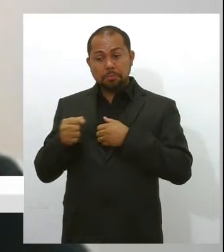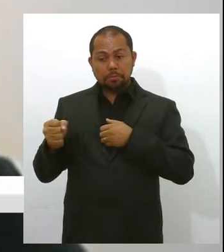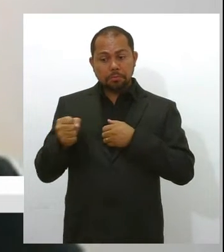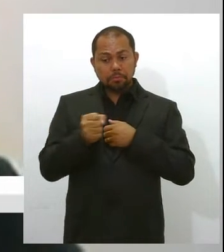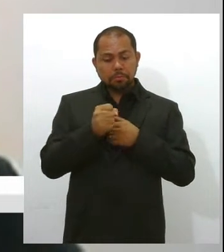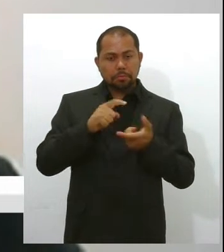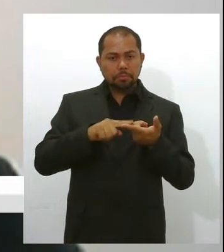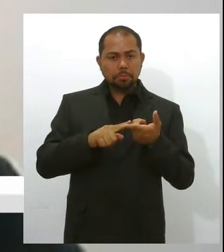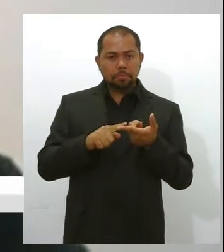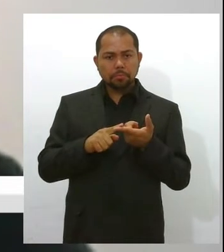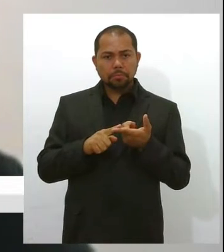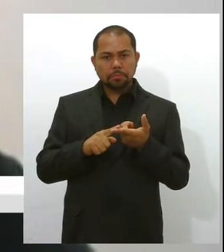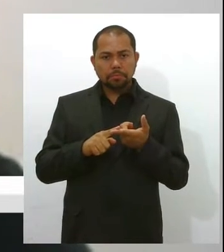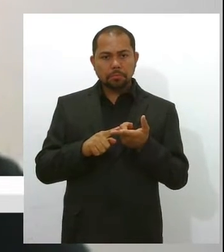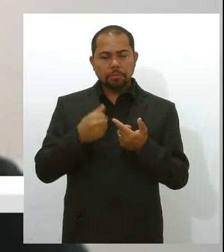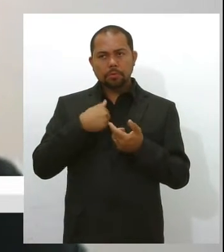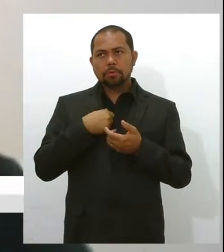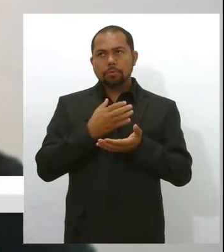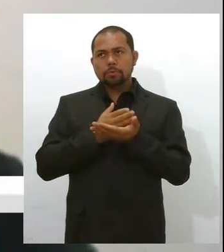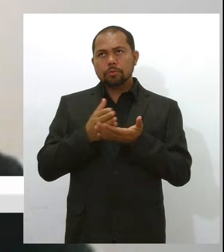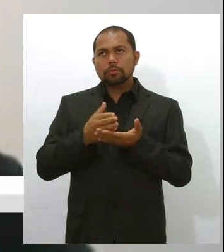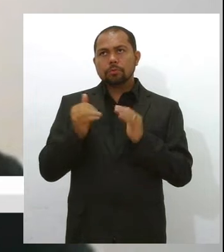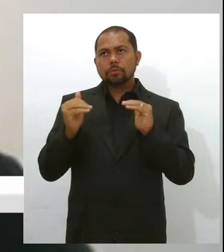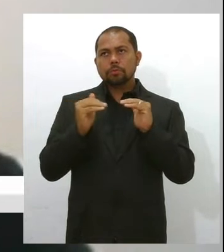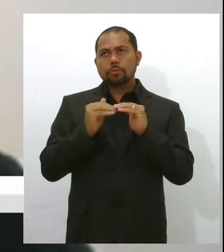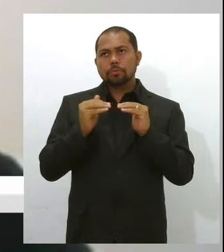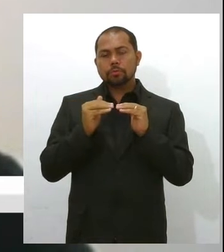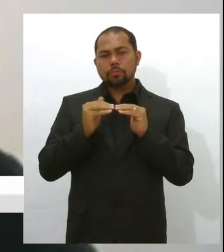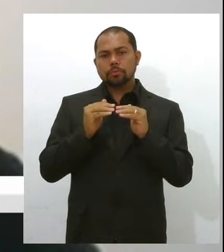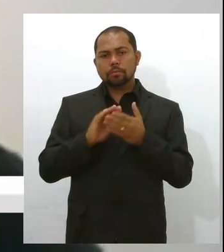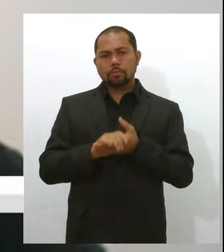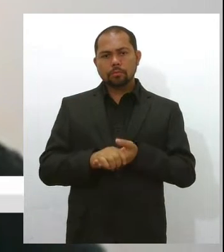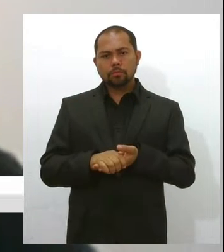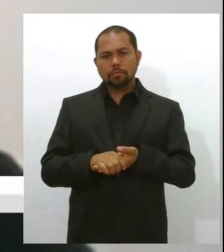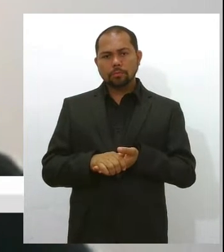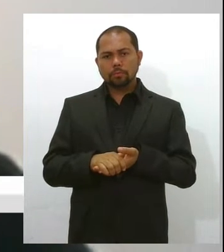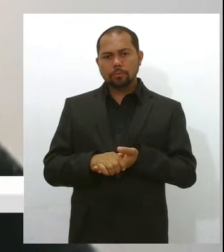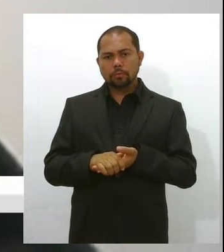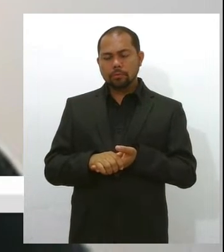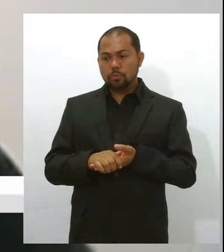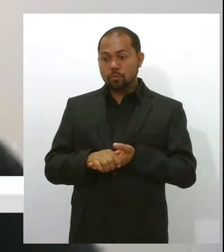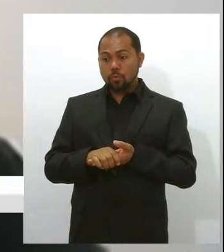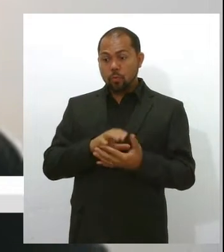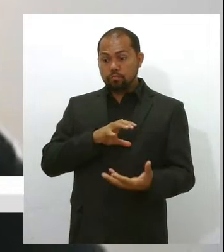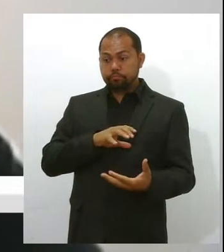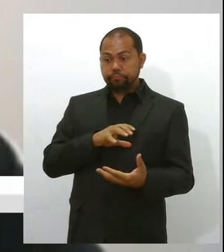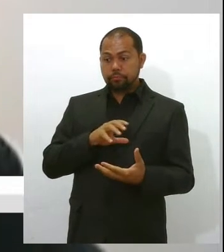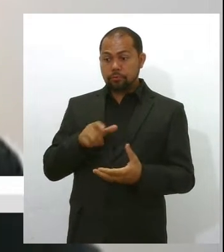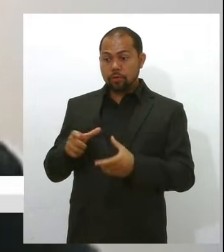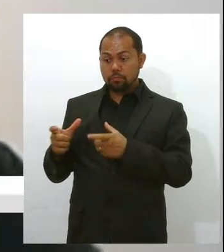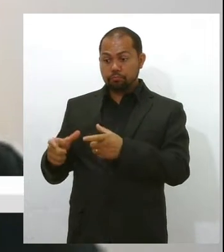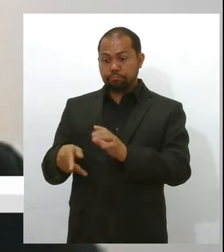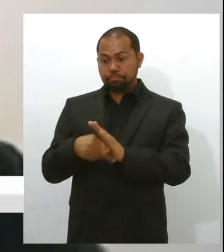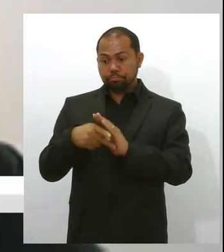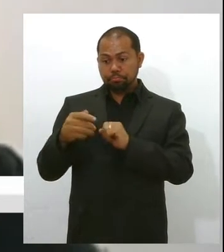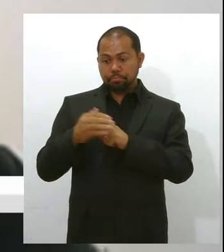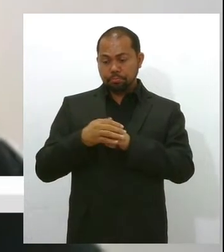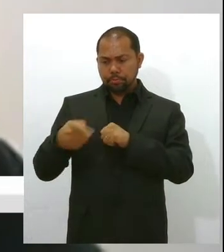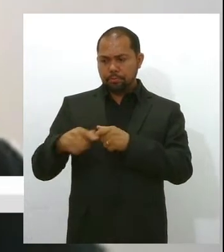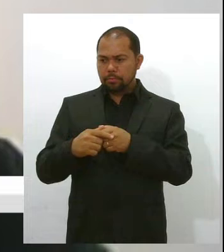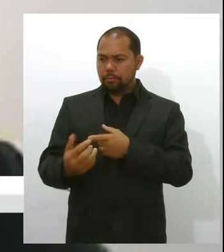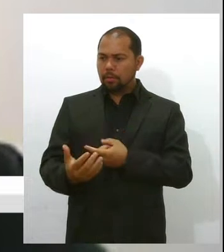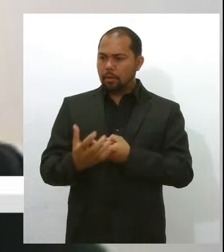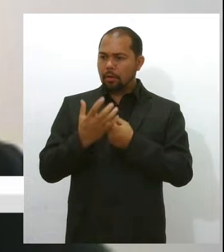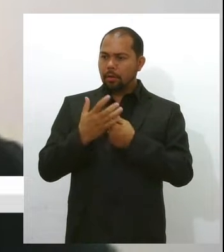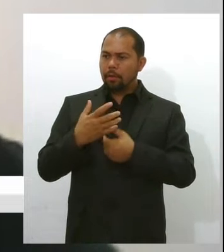desde que eu tive contato com esse universo, assim, apareceu para mim e foi me transformando, assim, né?